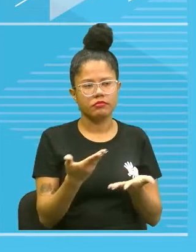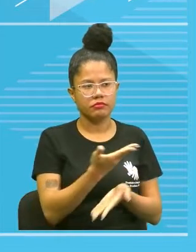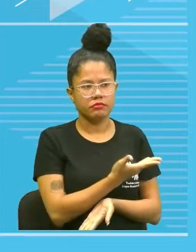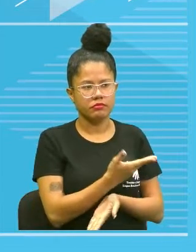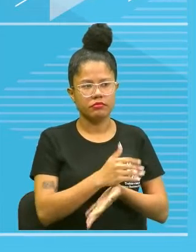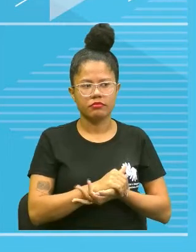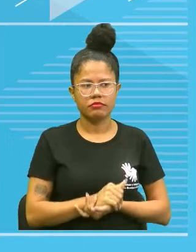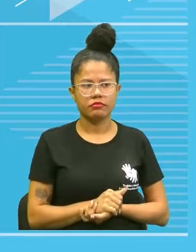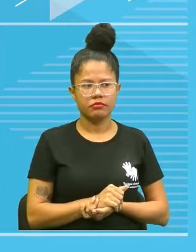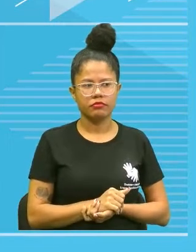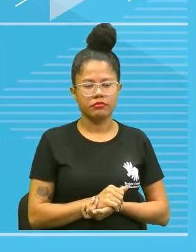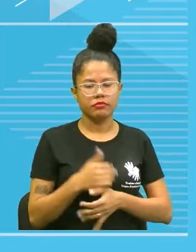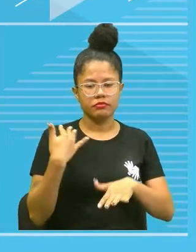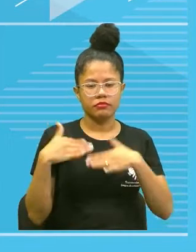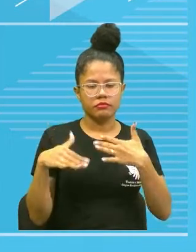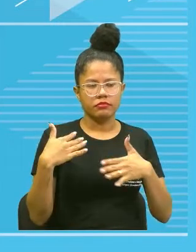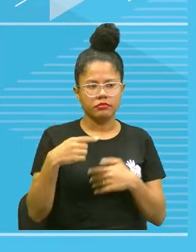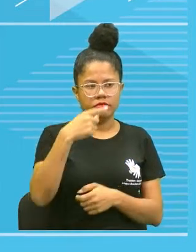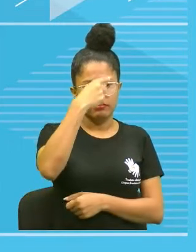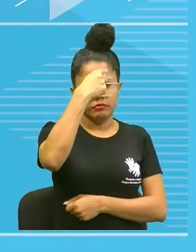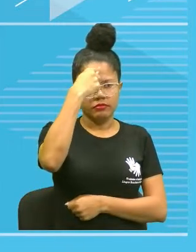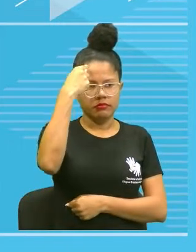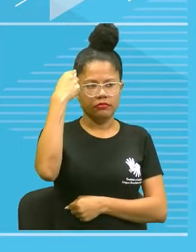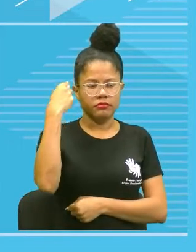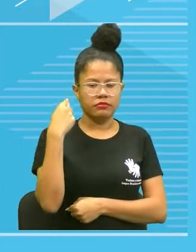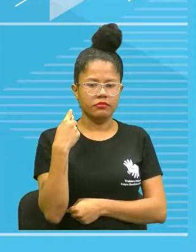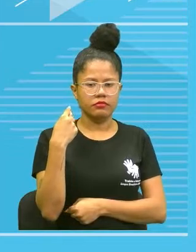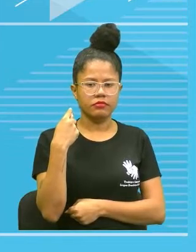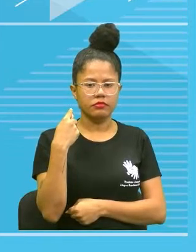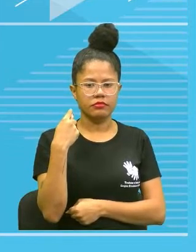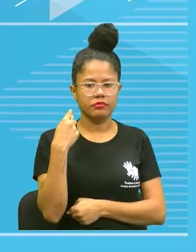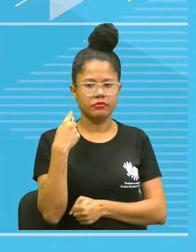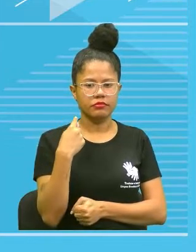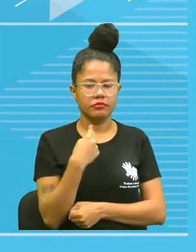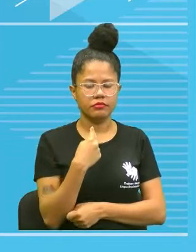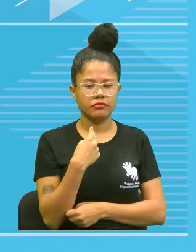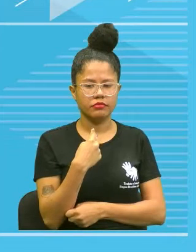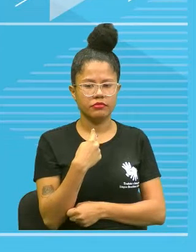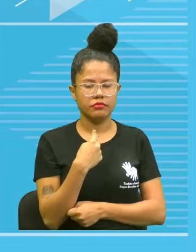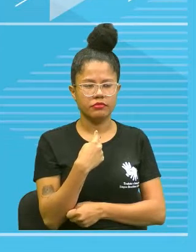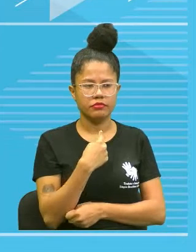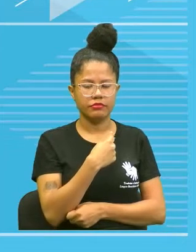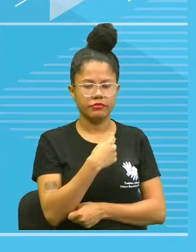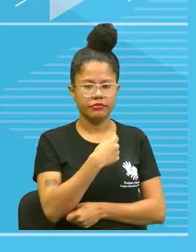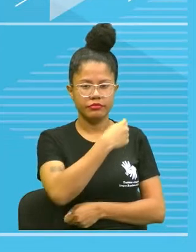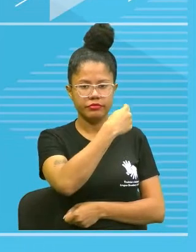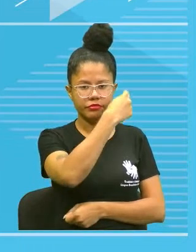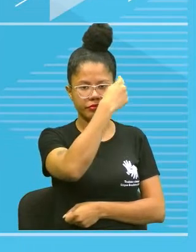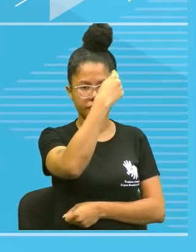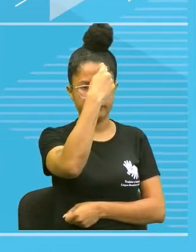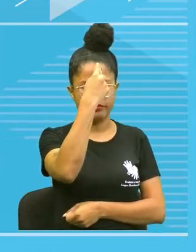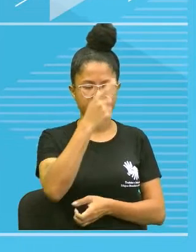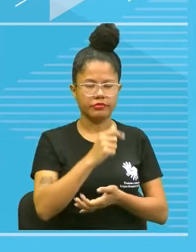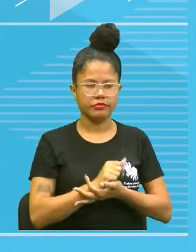as linhas de movimento acompanham o sentido do ponteiro do relógio.